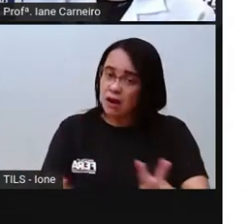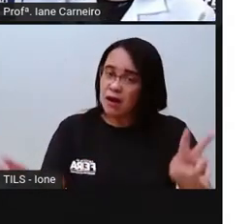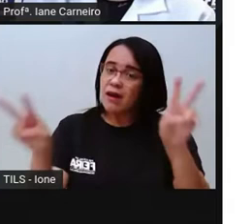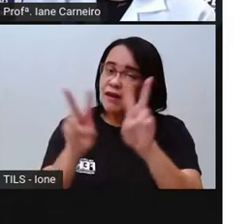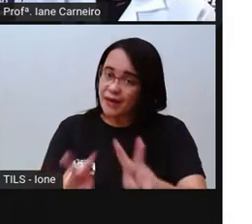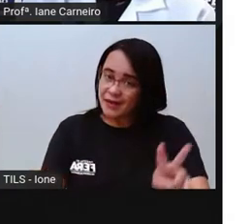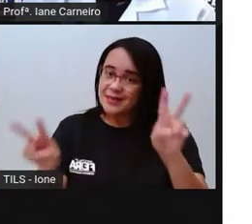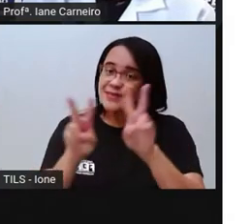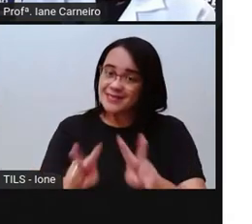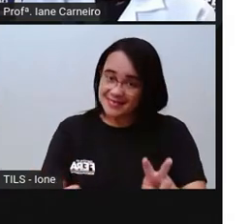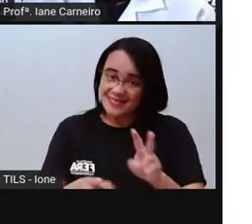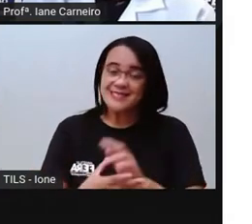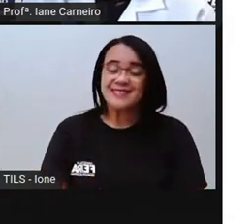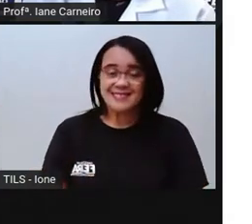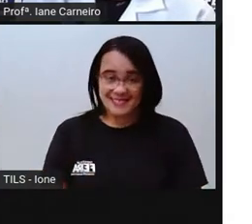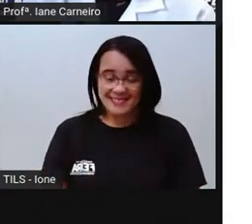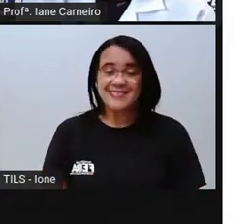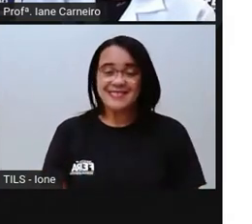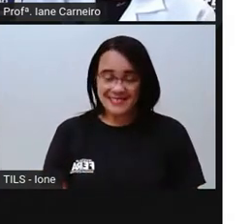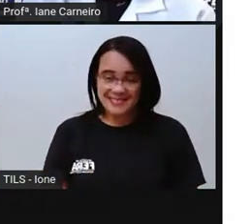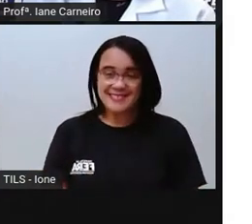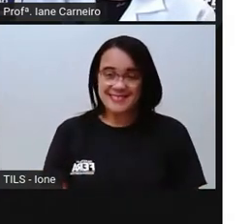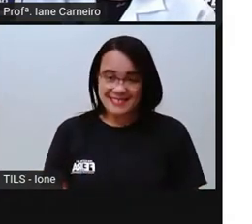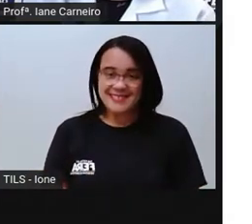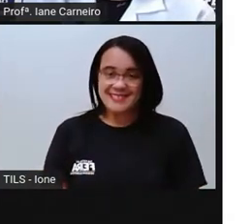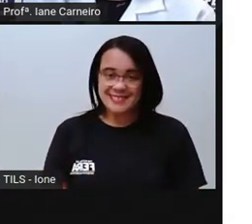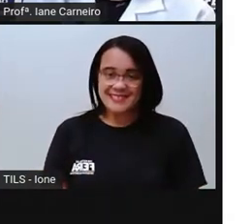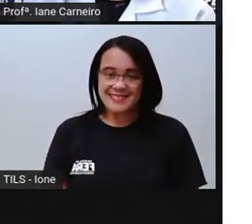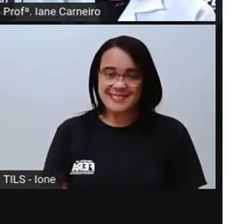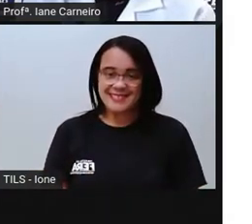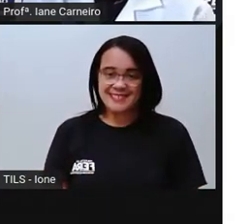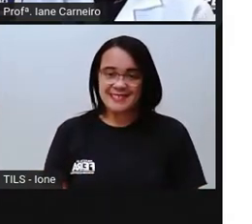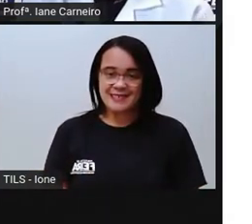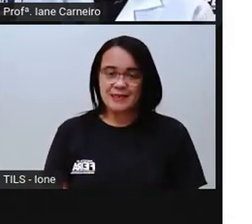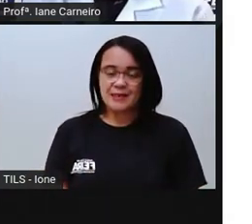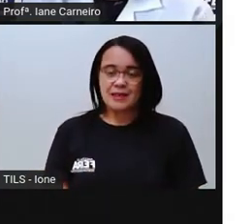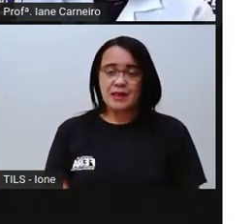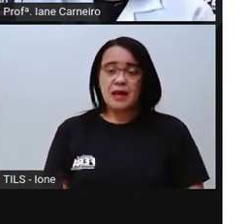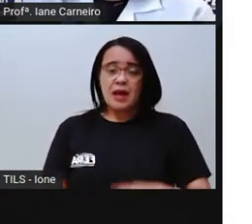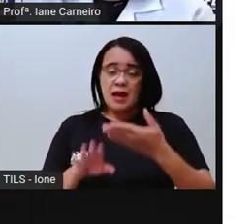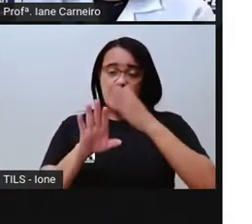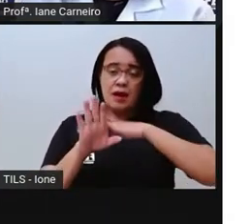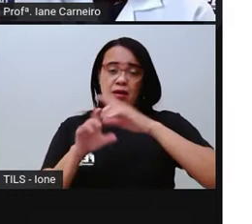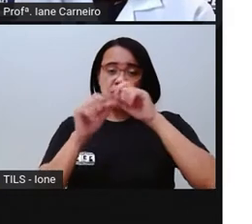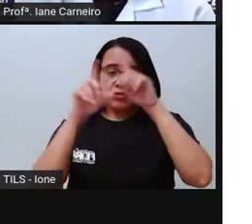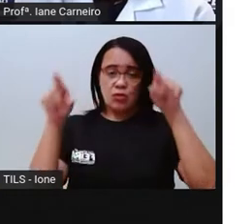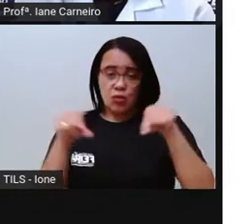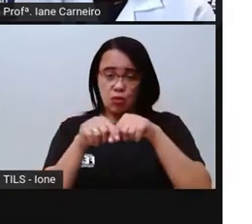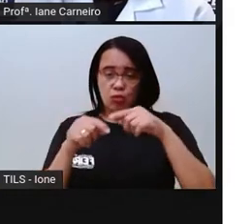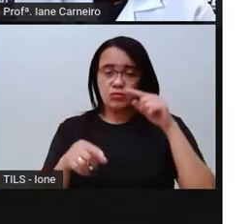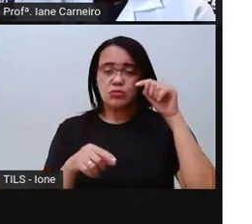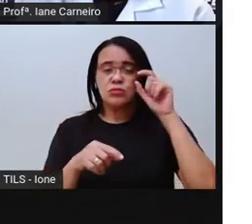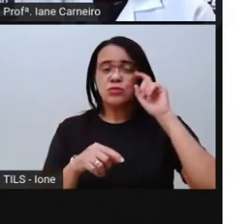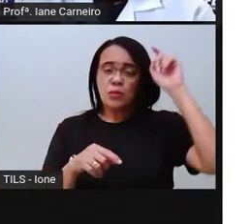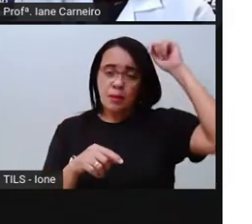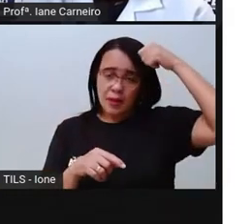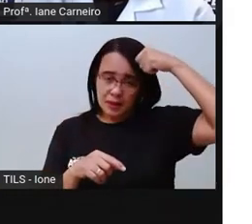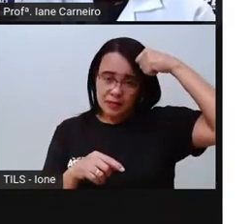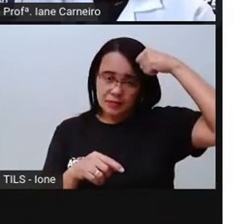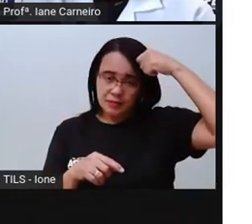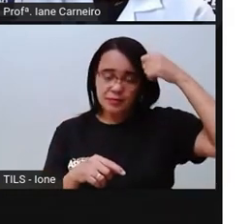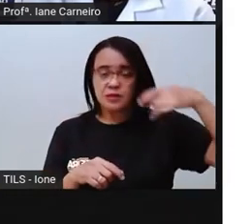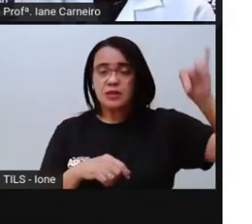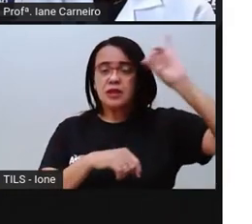gente vê que é uma capa que tem um fundo de que cor? Um fundo preto, né? Em cima desse